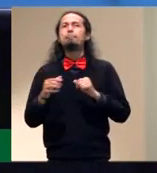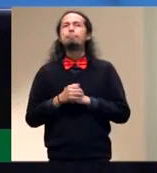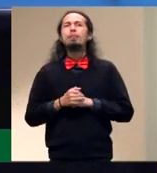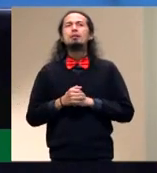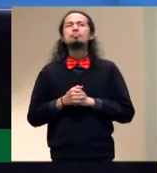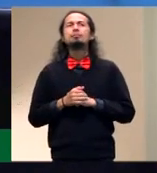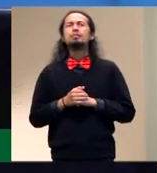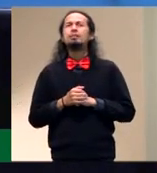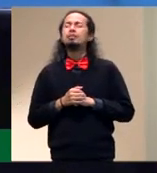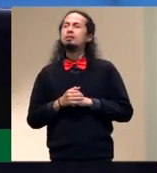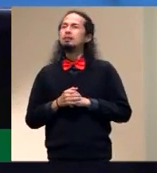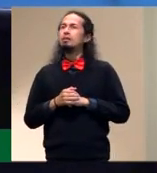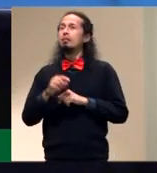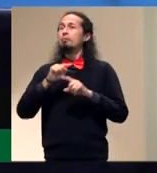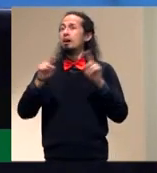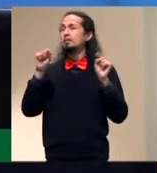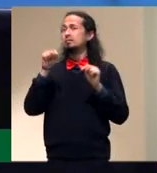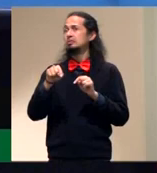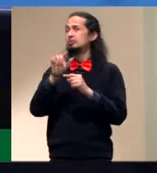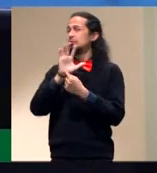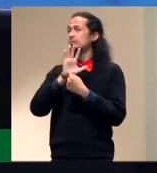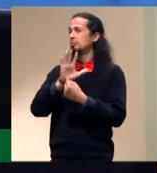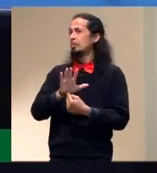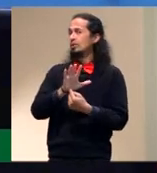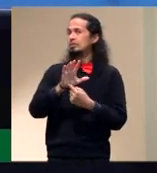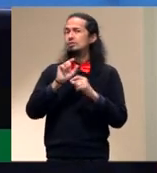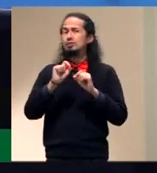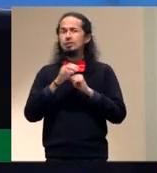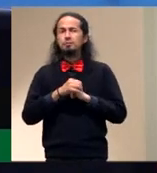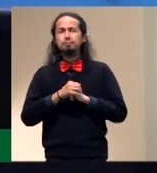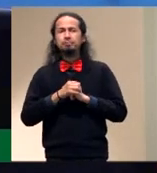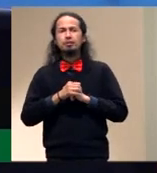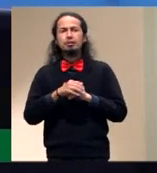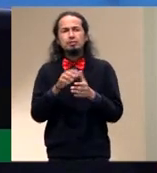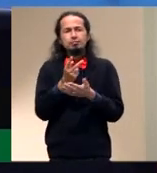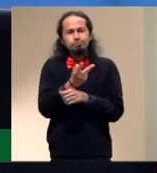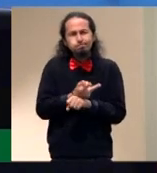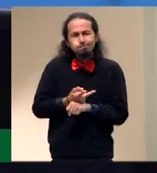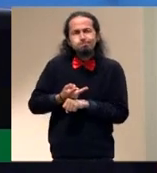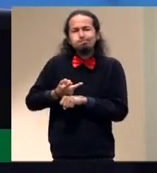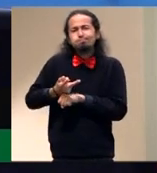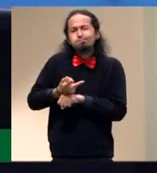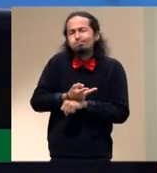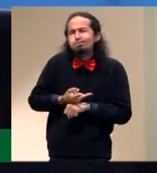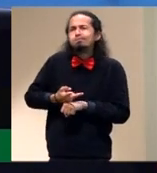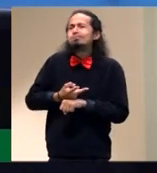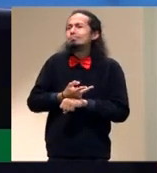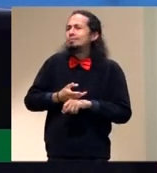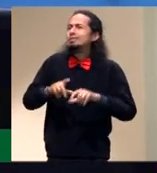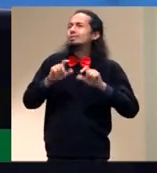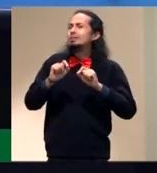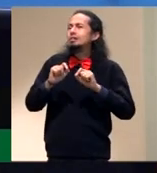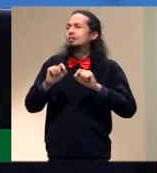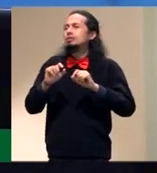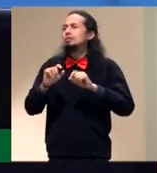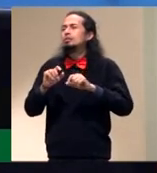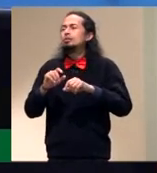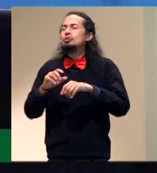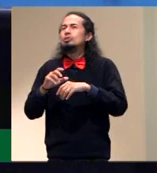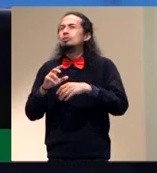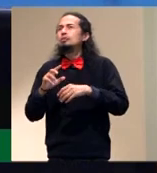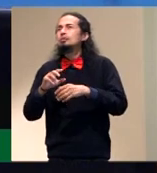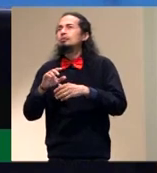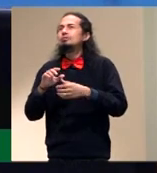retrata, essa denominação retrata uma busca no sentido de afirmar e